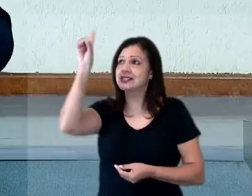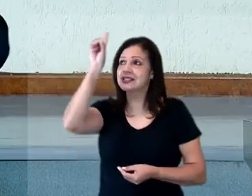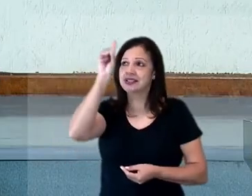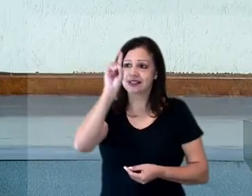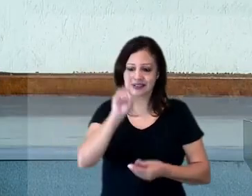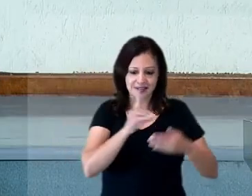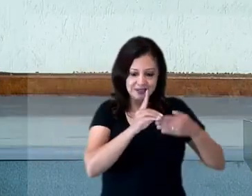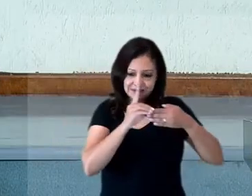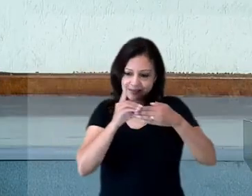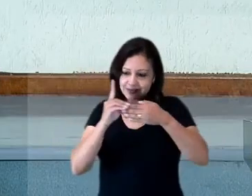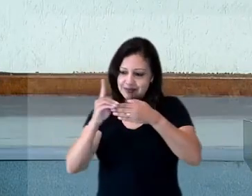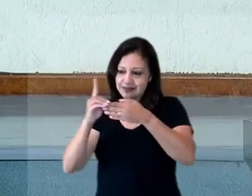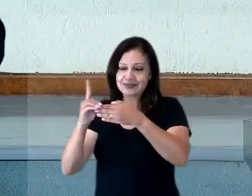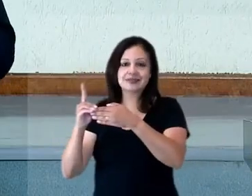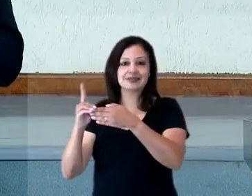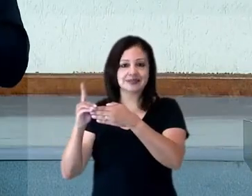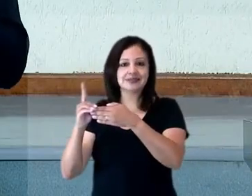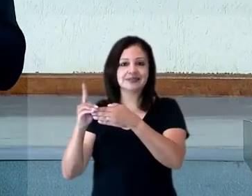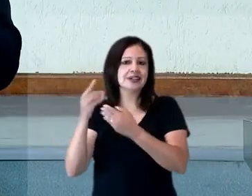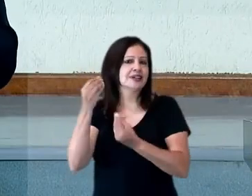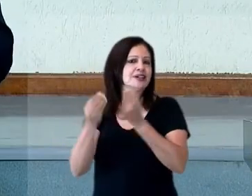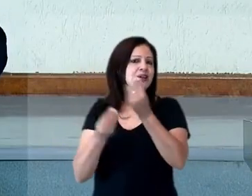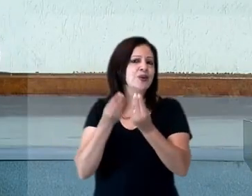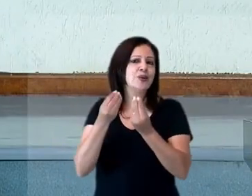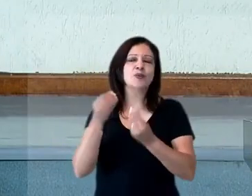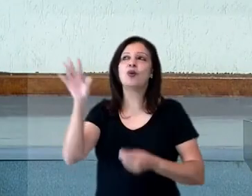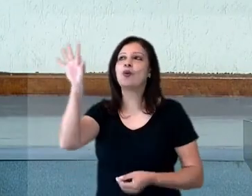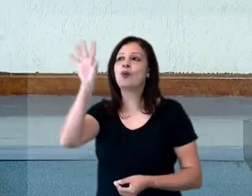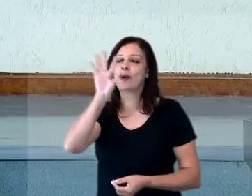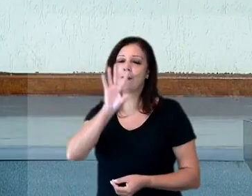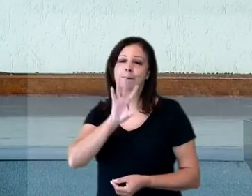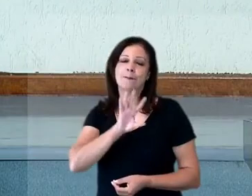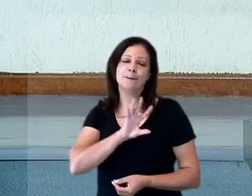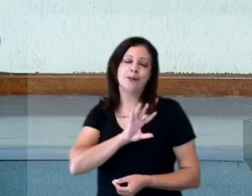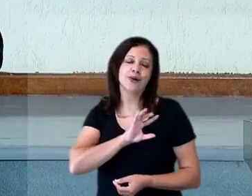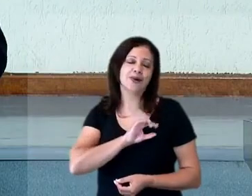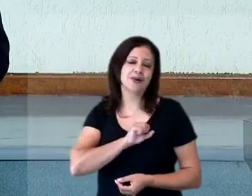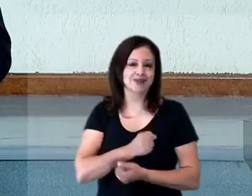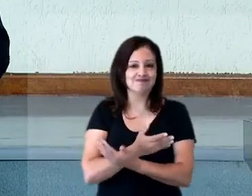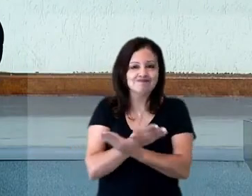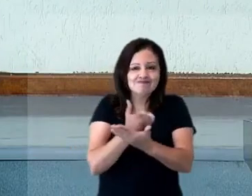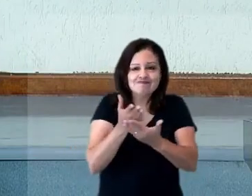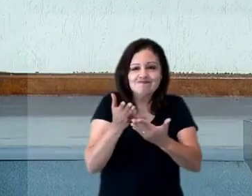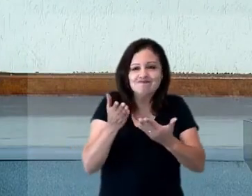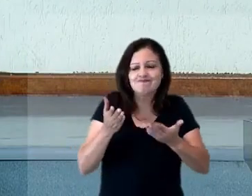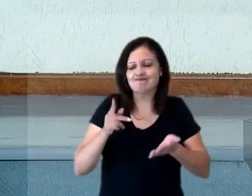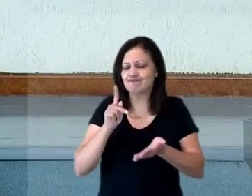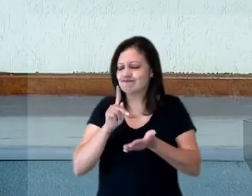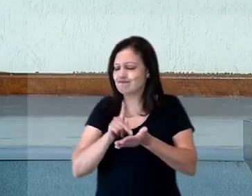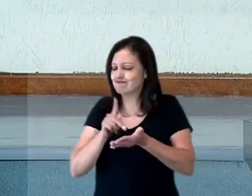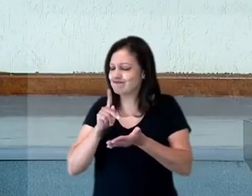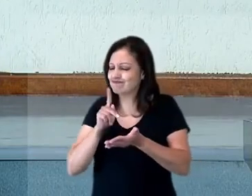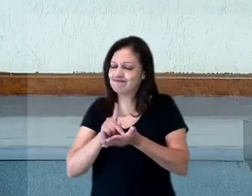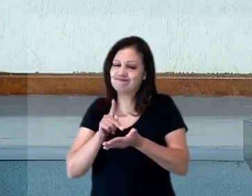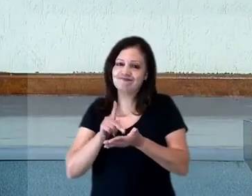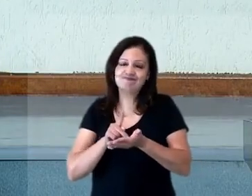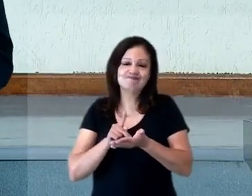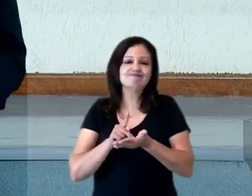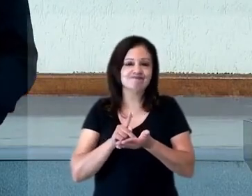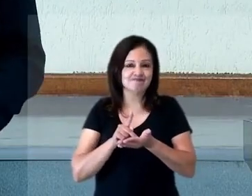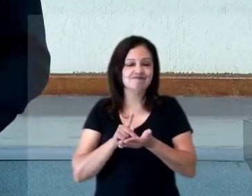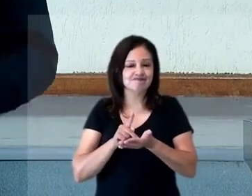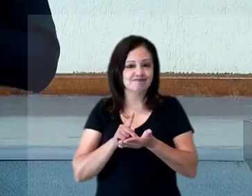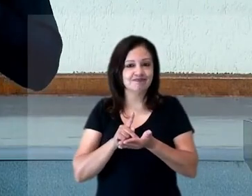isso ele faz com o seu amor incondicional, com o seu amor real, verdadeiro, por cada um de